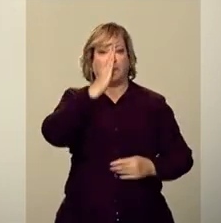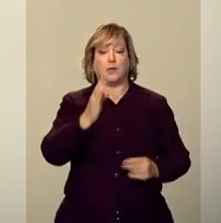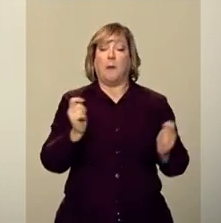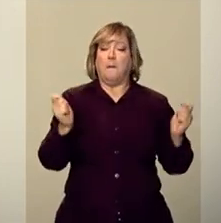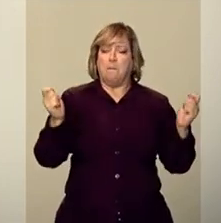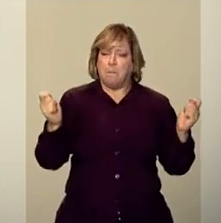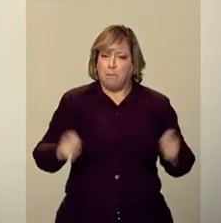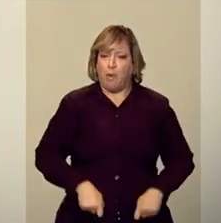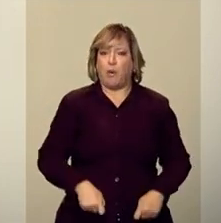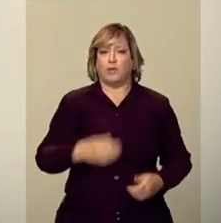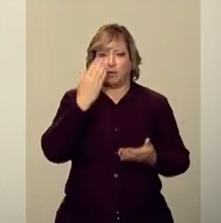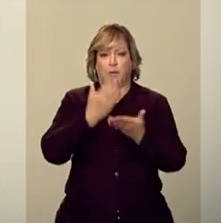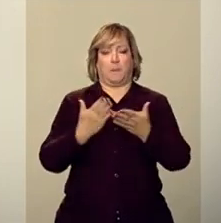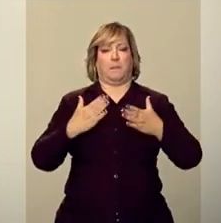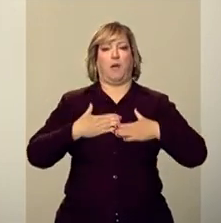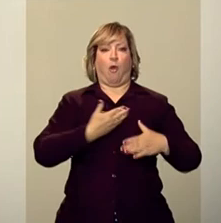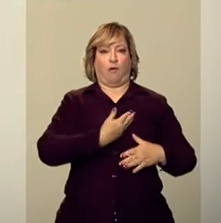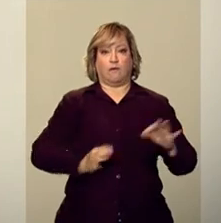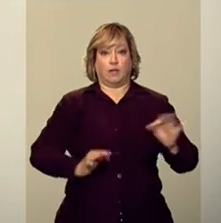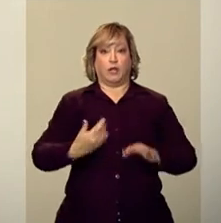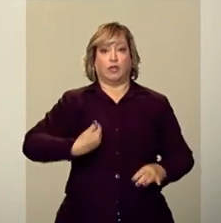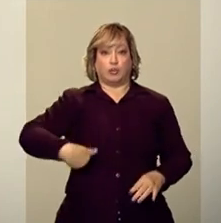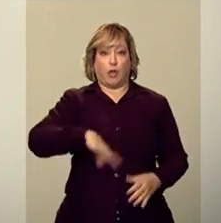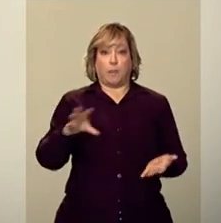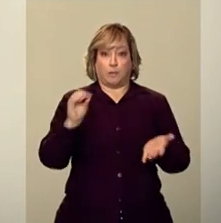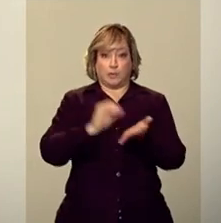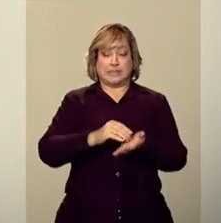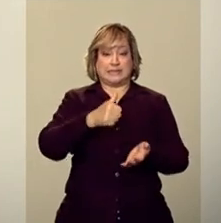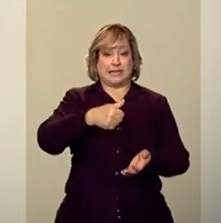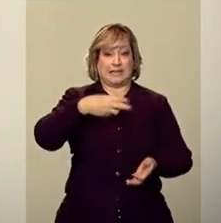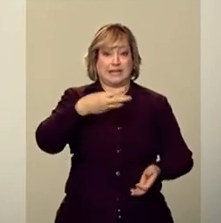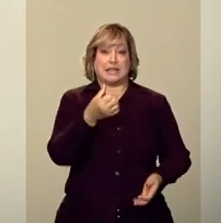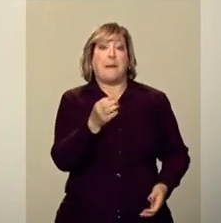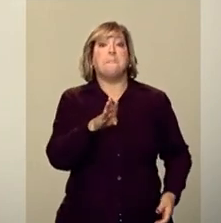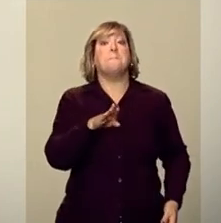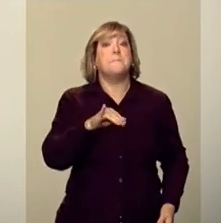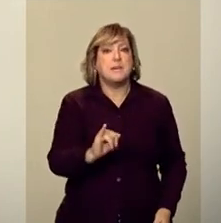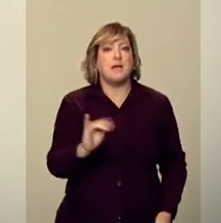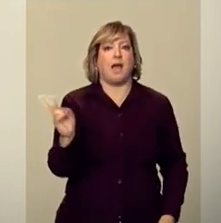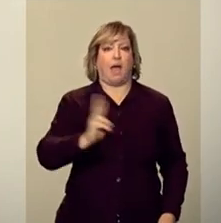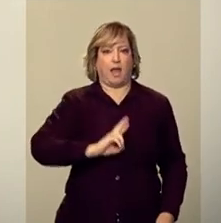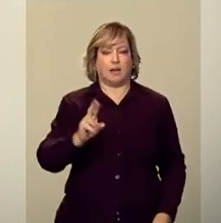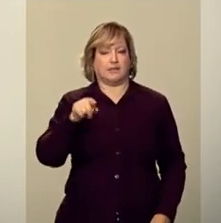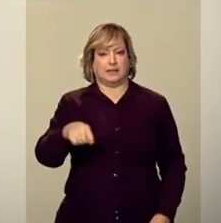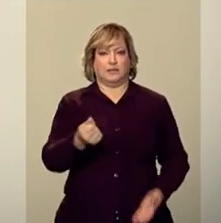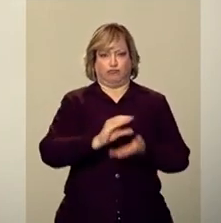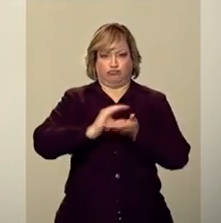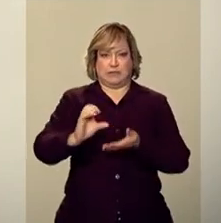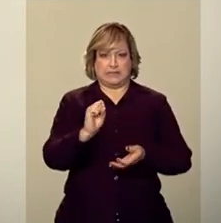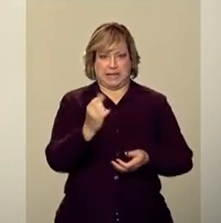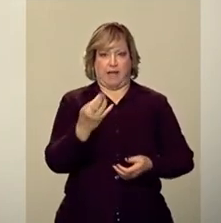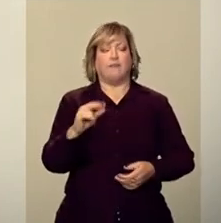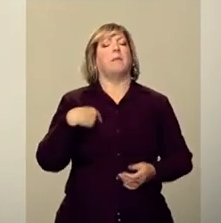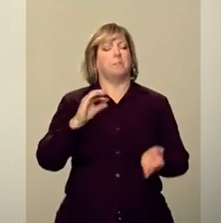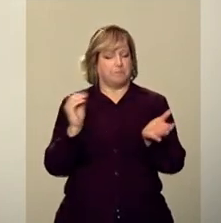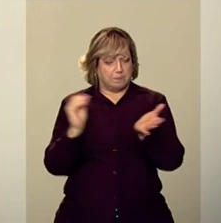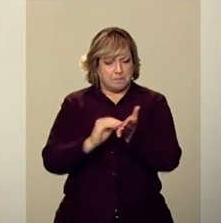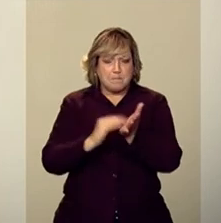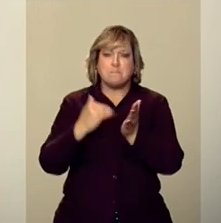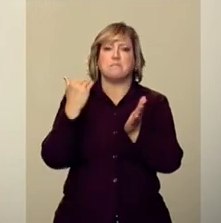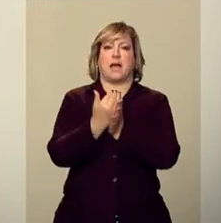podem contar com meu governo nós colocamos 136 bilhões de reais nessa Safra e vamos colocar mais